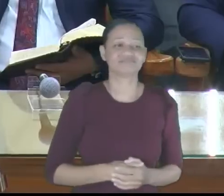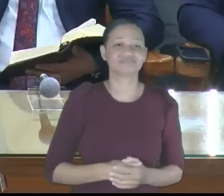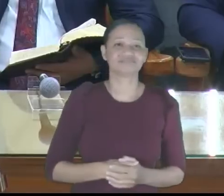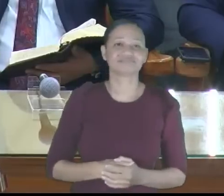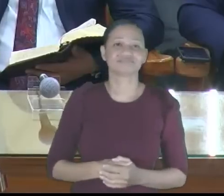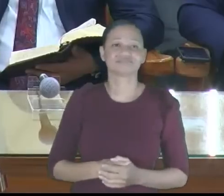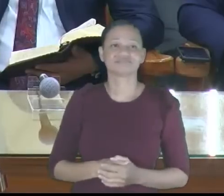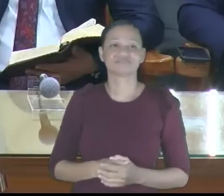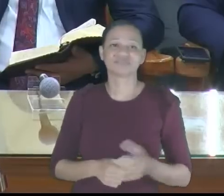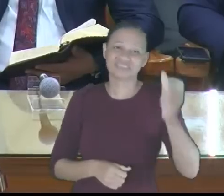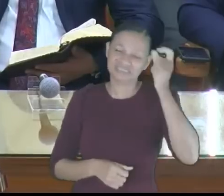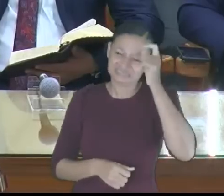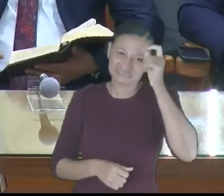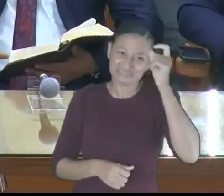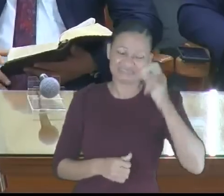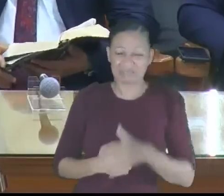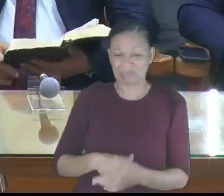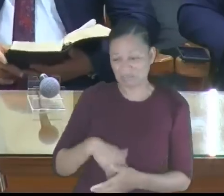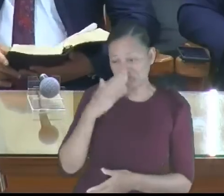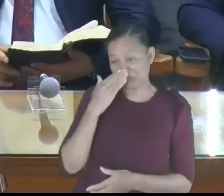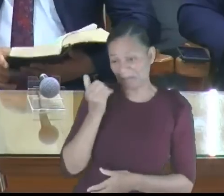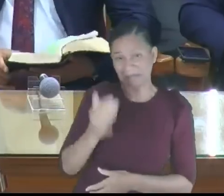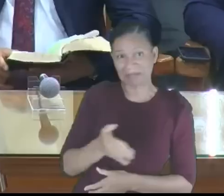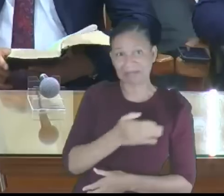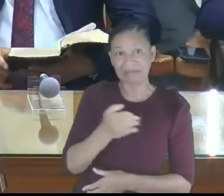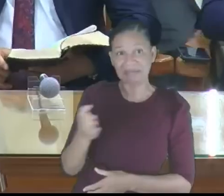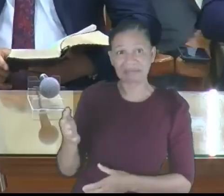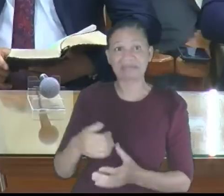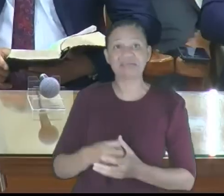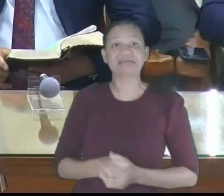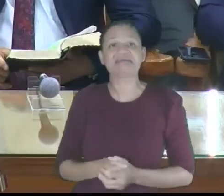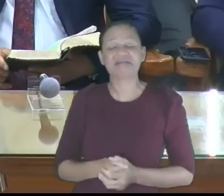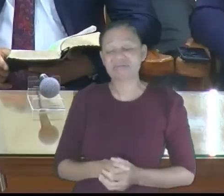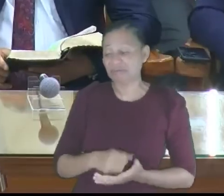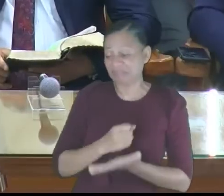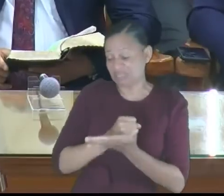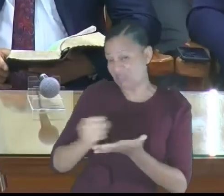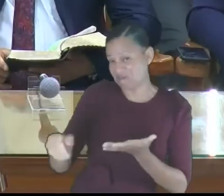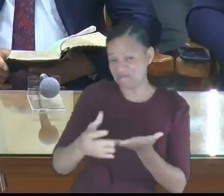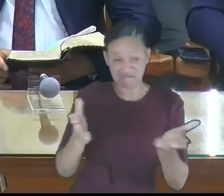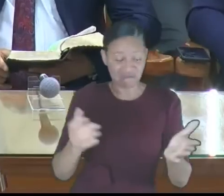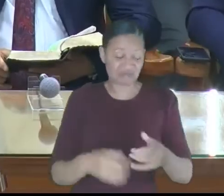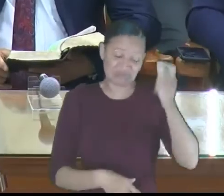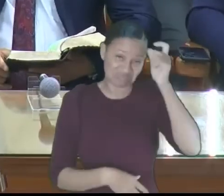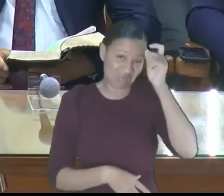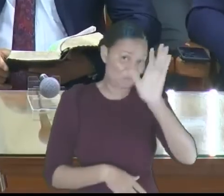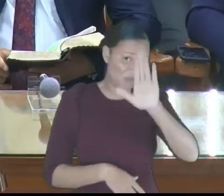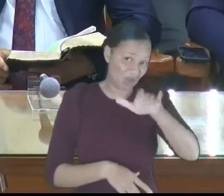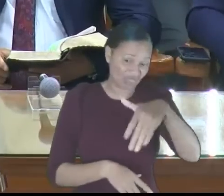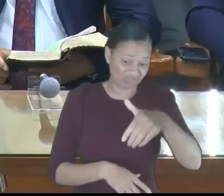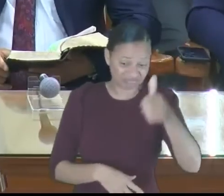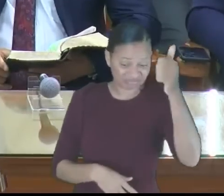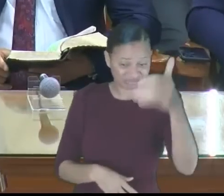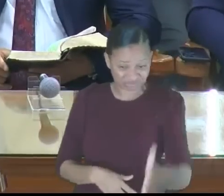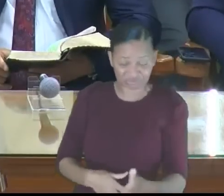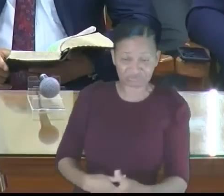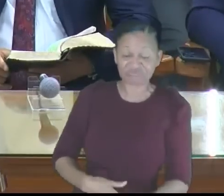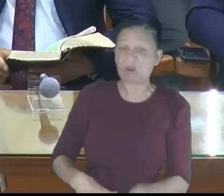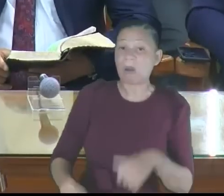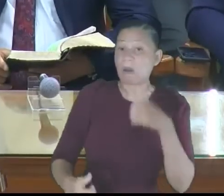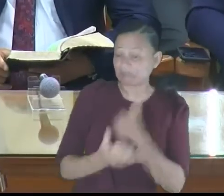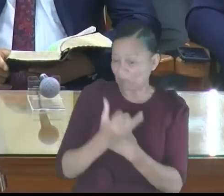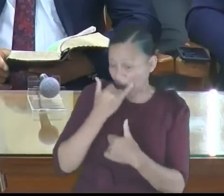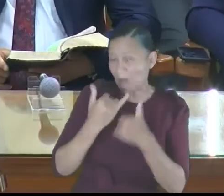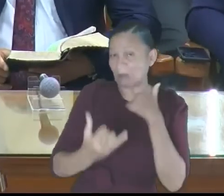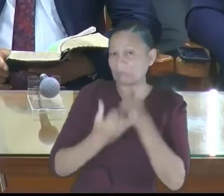O diabo às vezes diz: tu estás desamparado. O diabo diz: para ti não tem jeito. O diabo diz: tu é um azarado. O diabo diz: